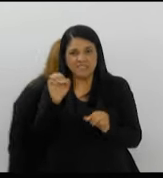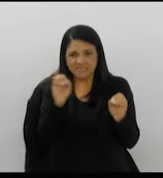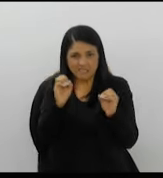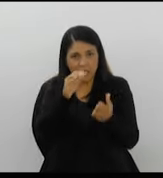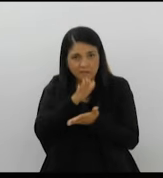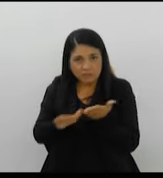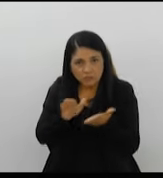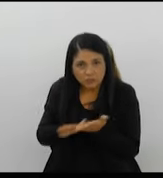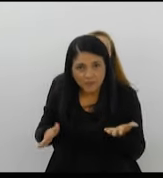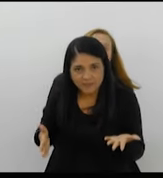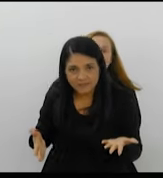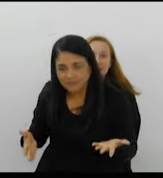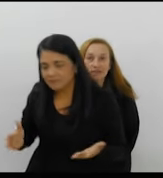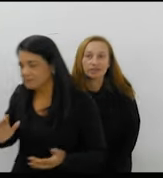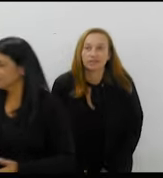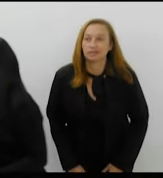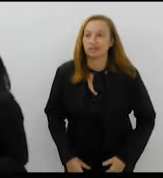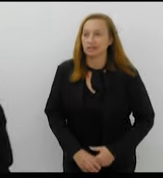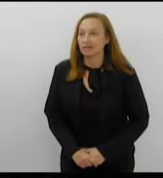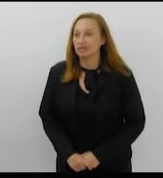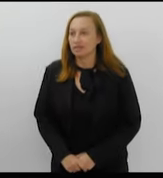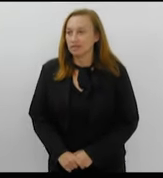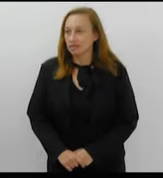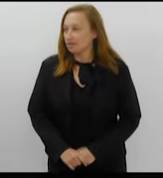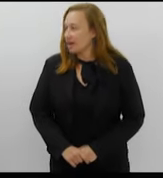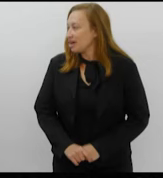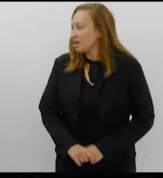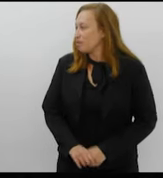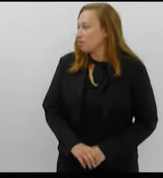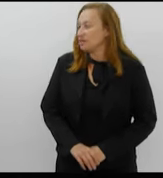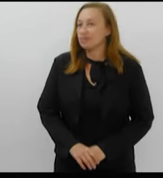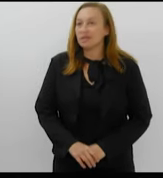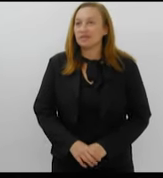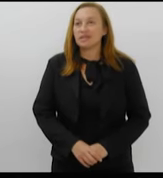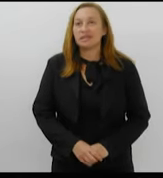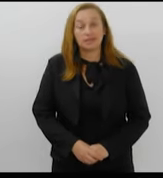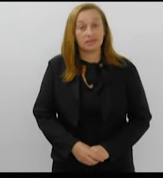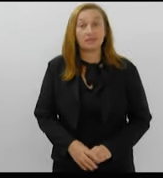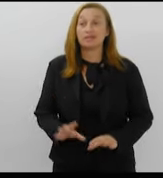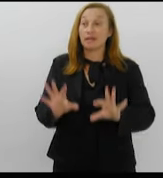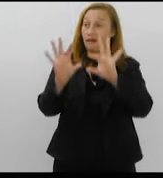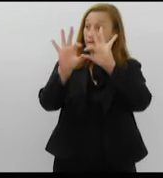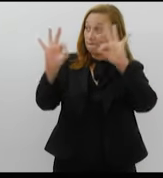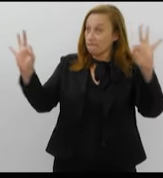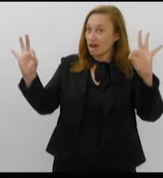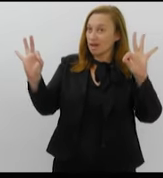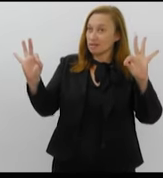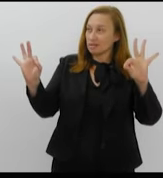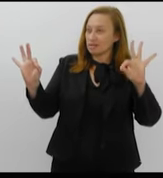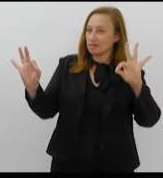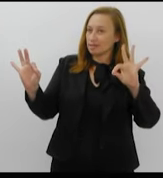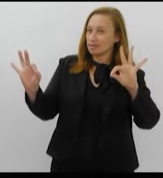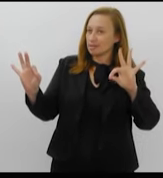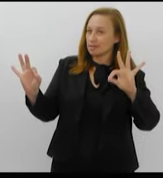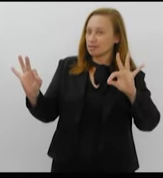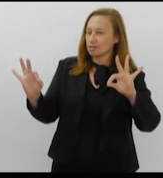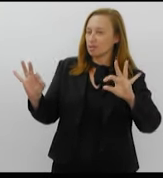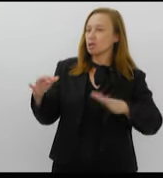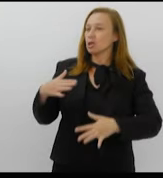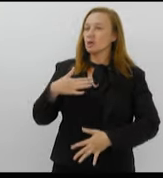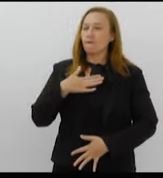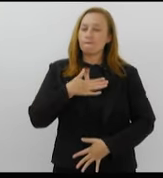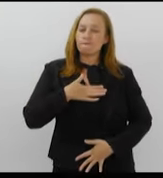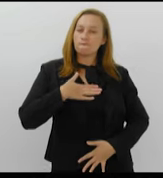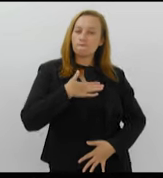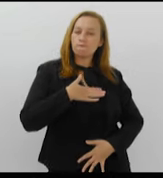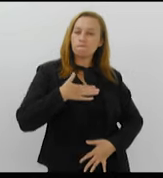despesa. Isto é a famosa frase, me engana que eu gosto.